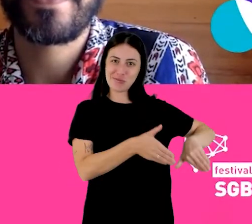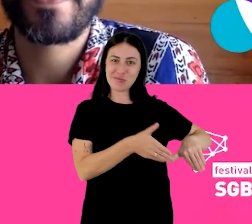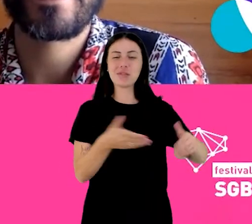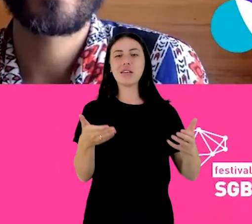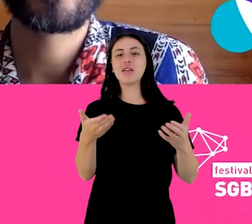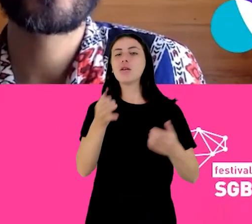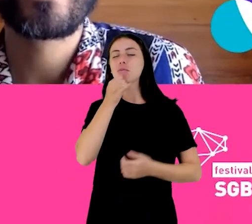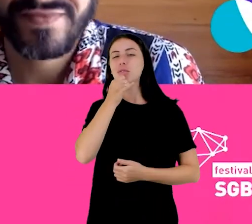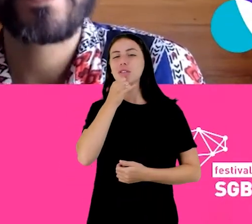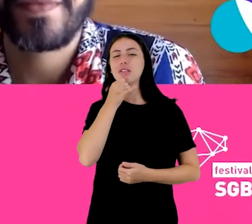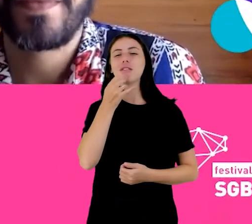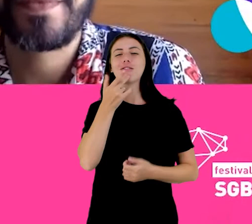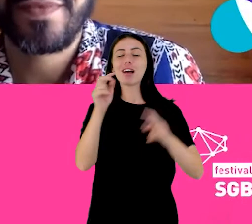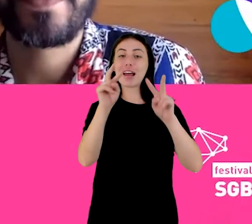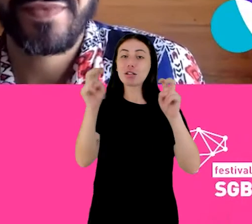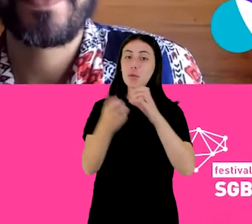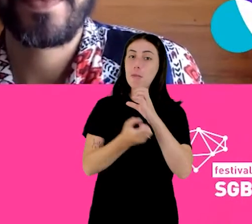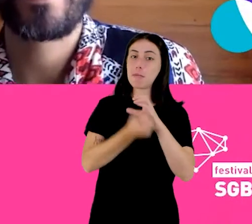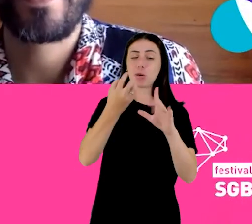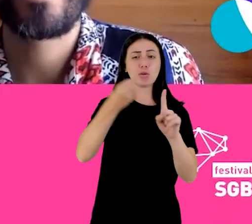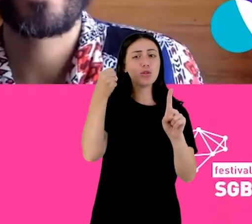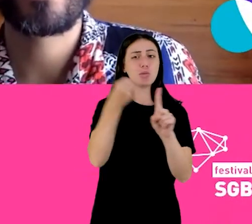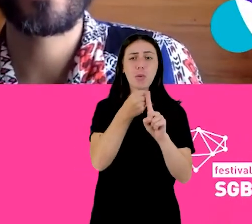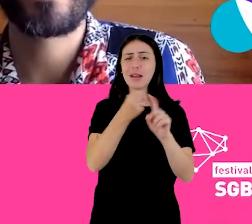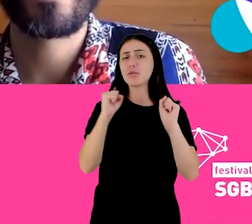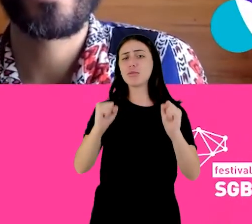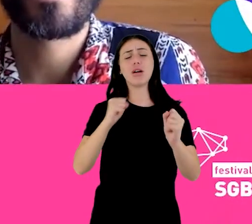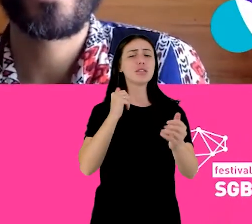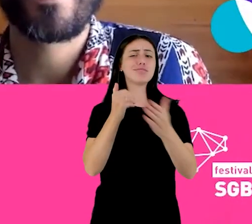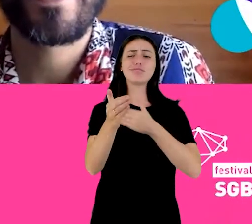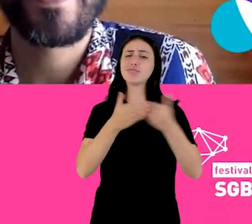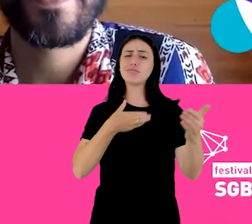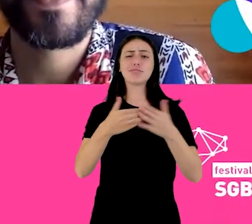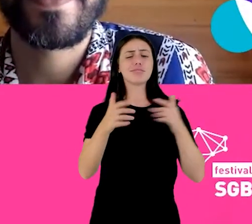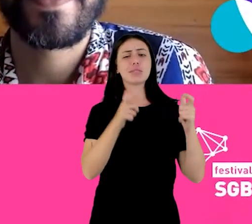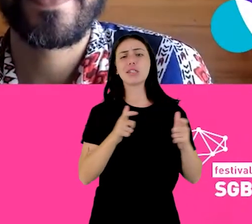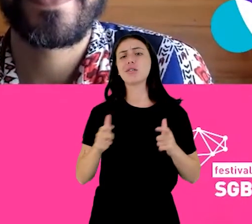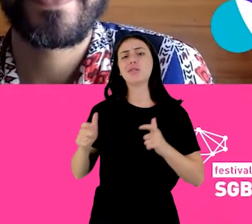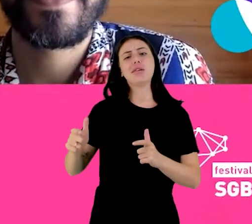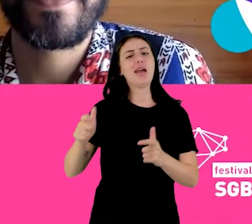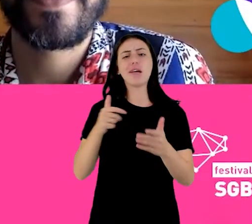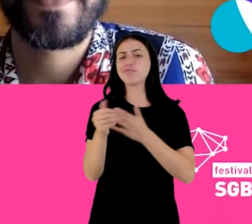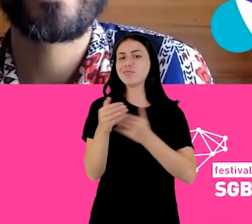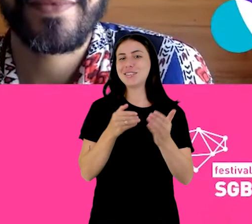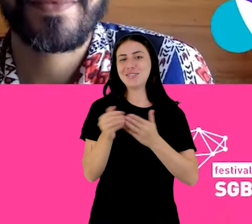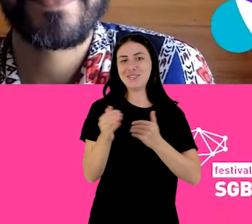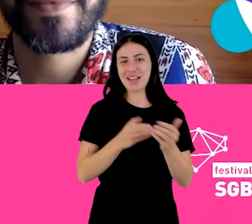o ofício, eu falo ofício porque ele é uma coisa do produtor de impacto, ele pode vir de